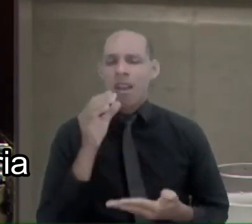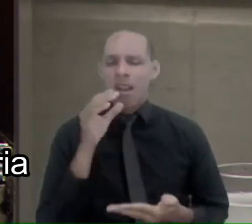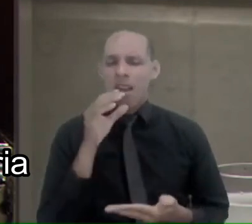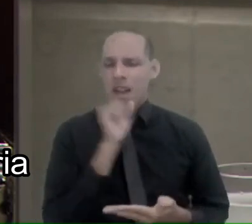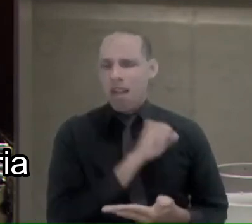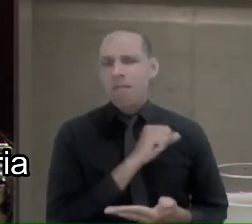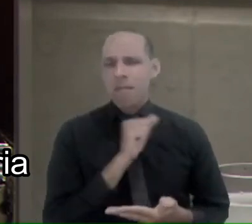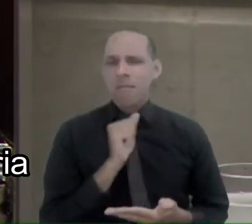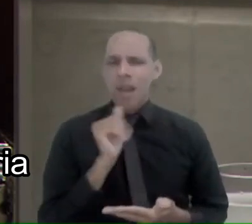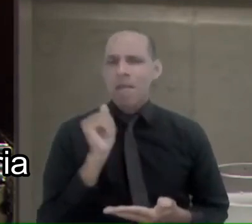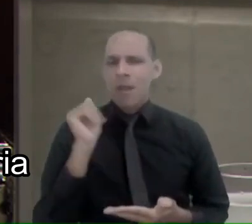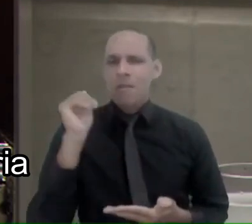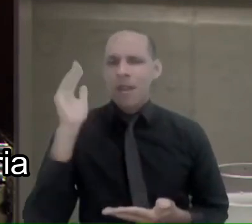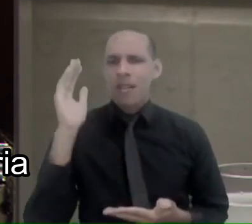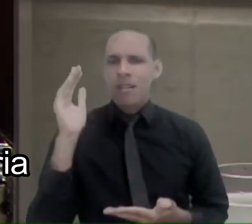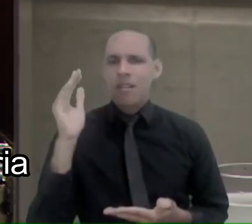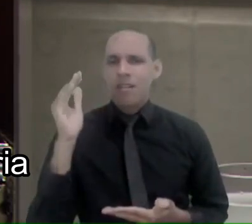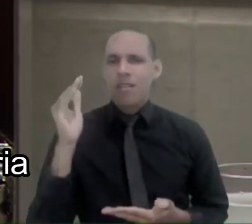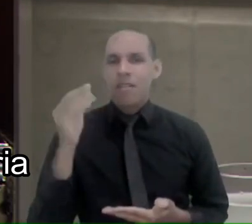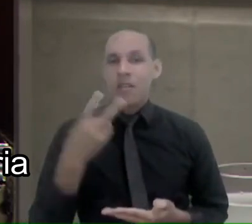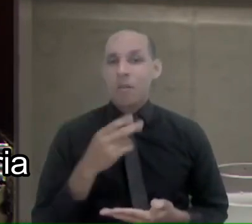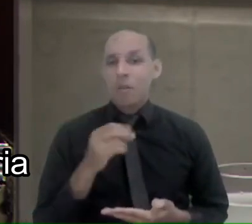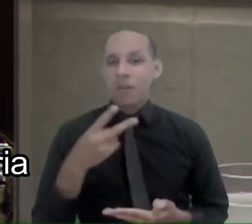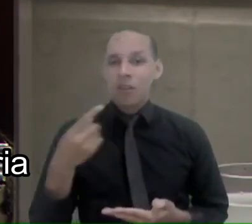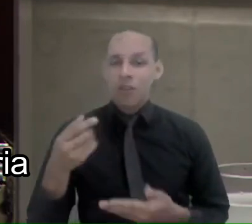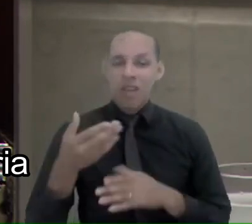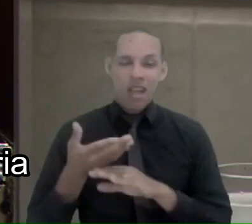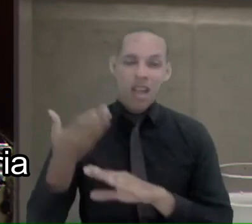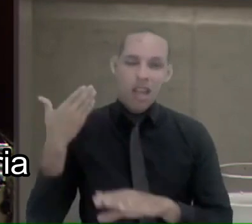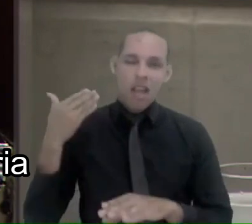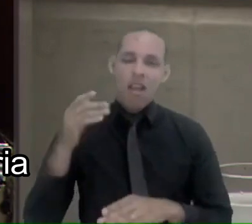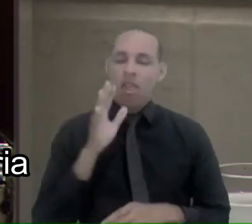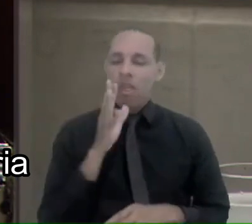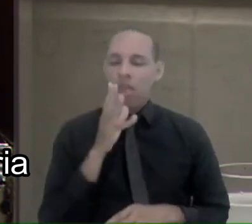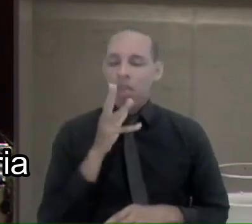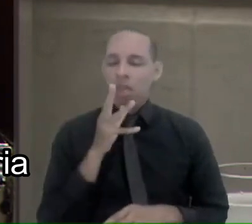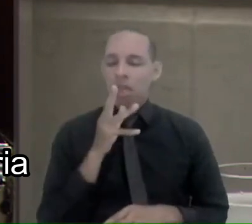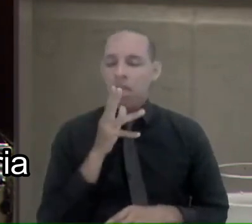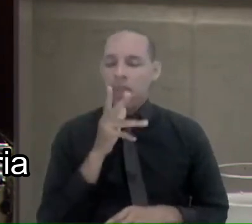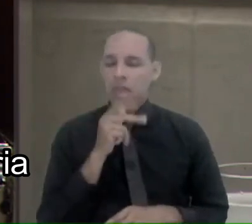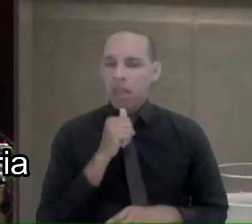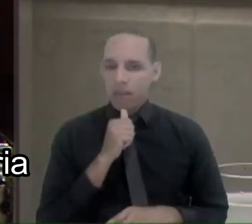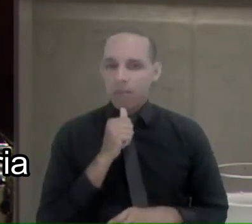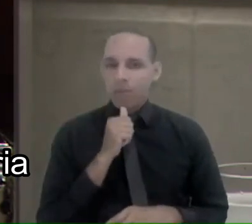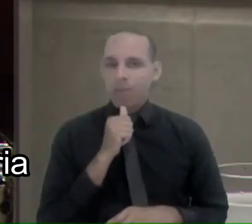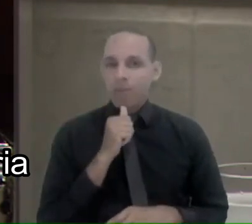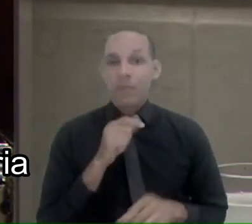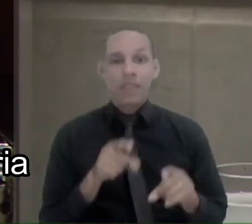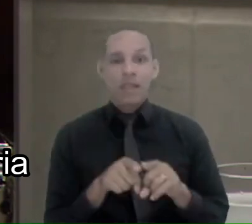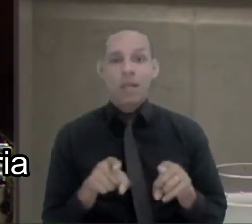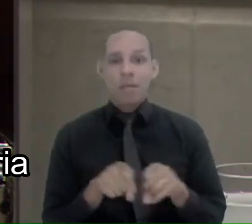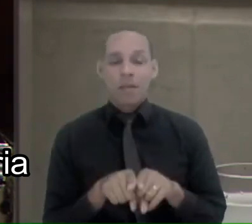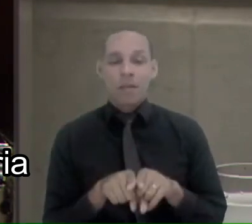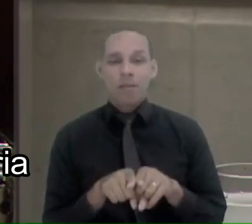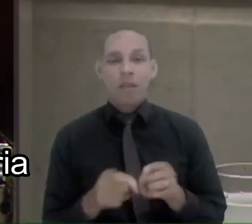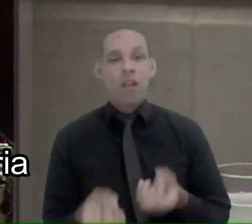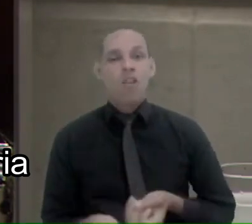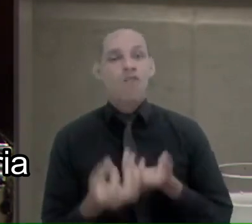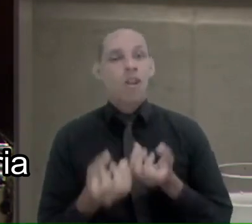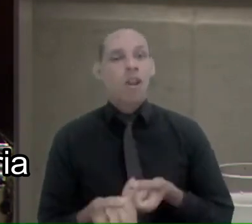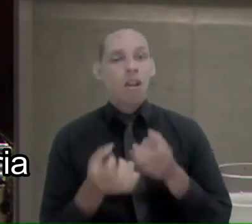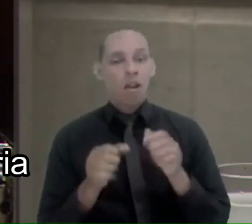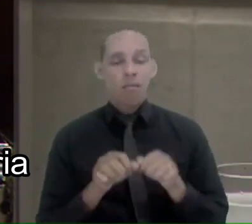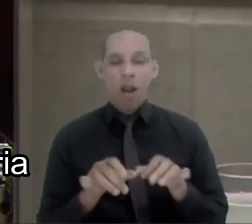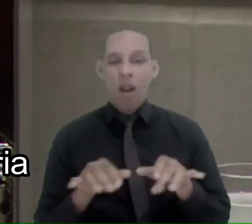isso acontecia até 2021. Em relação à difusão da informação, a gente trabalhou em